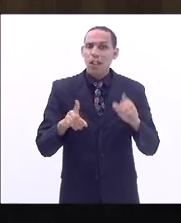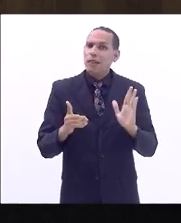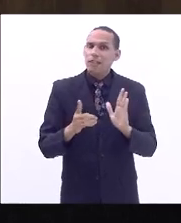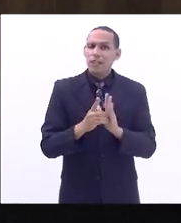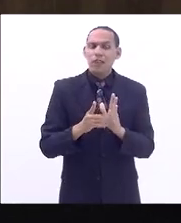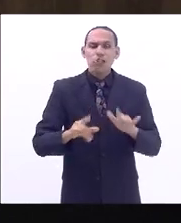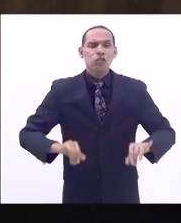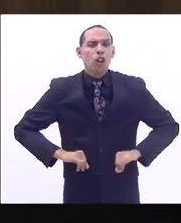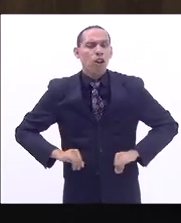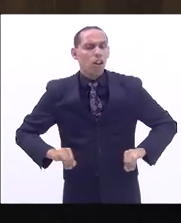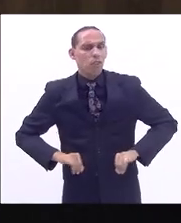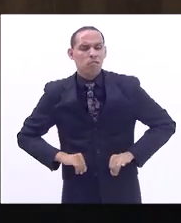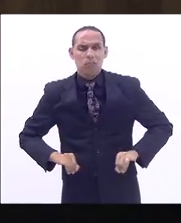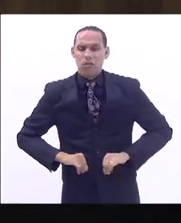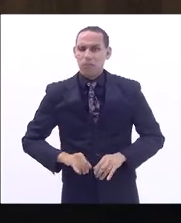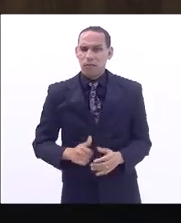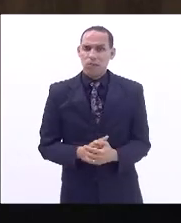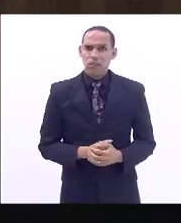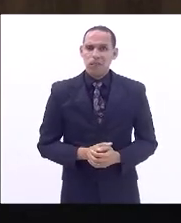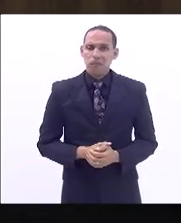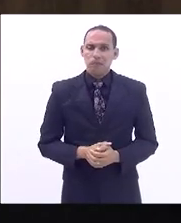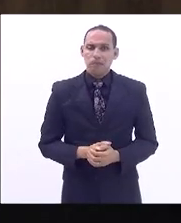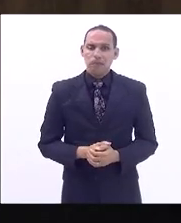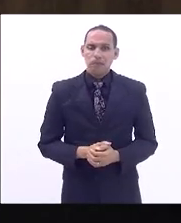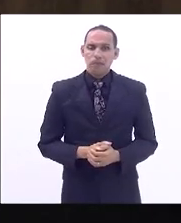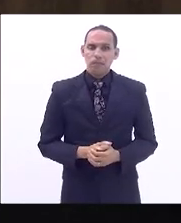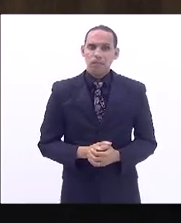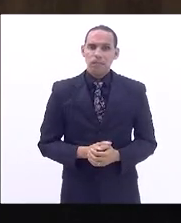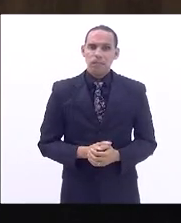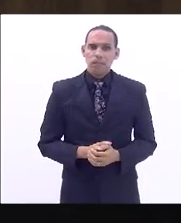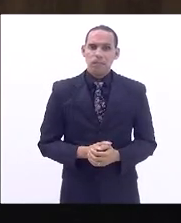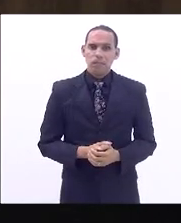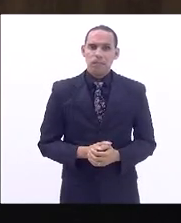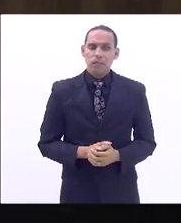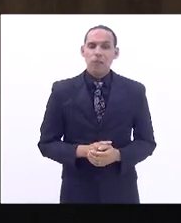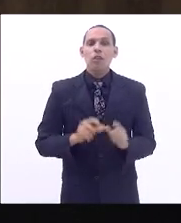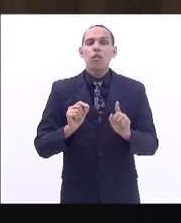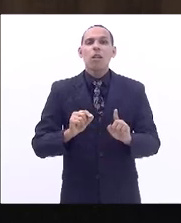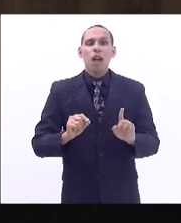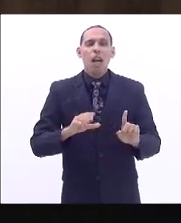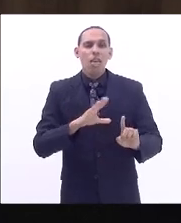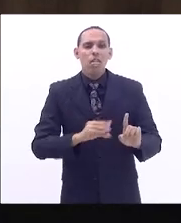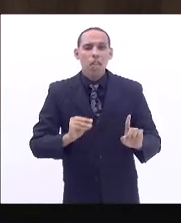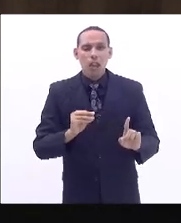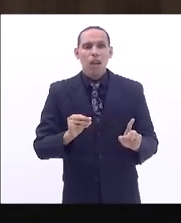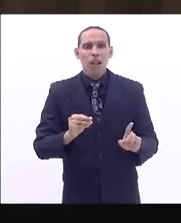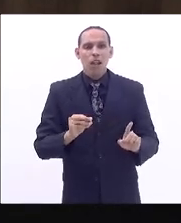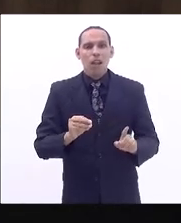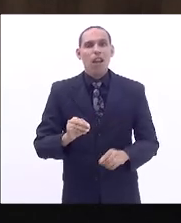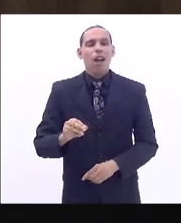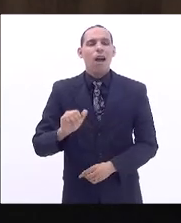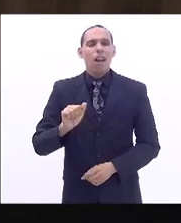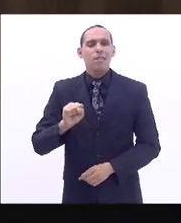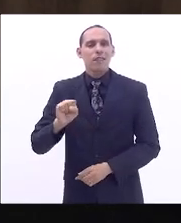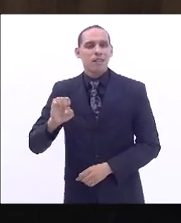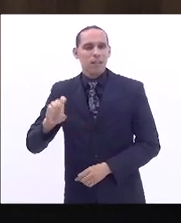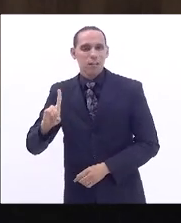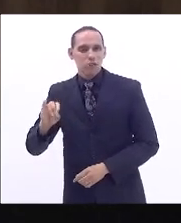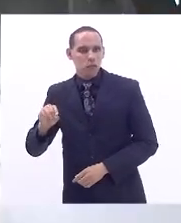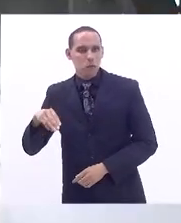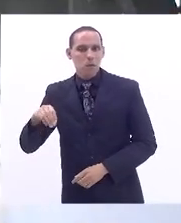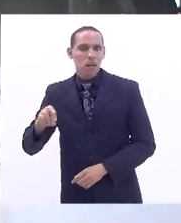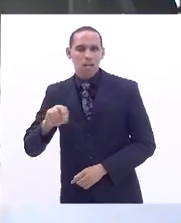sofrendo uma segue de assédio moral essa casa